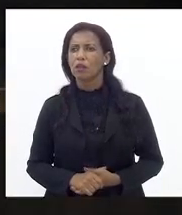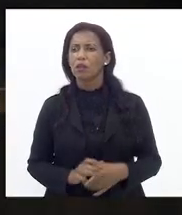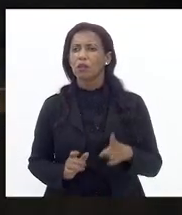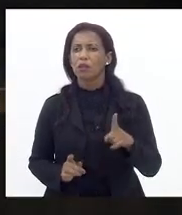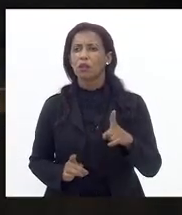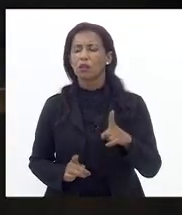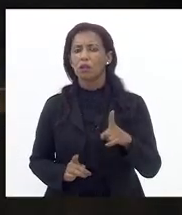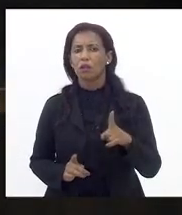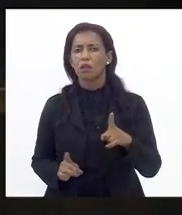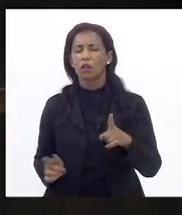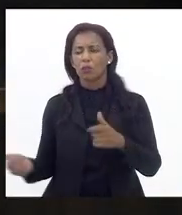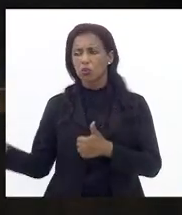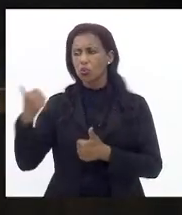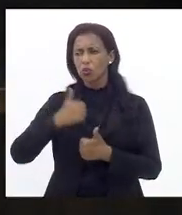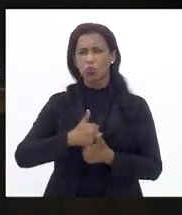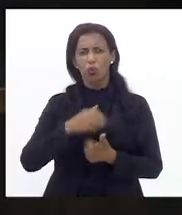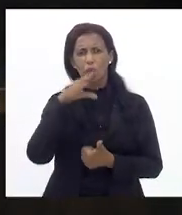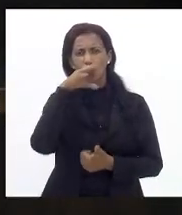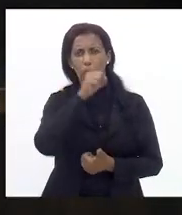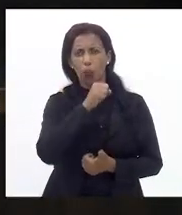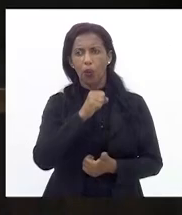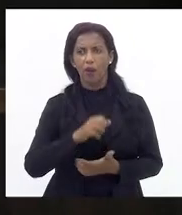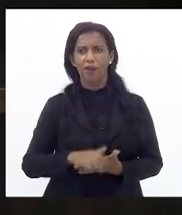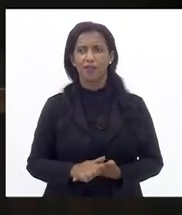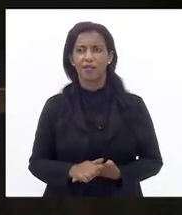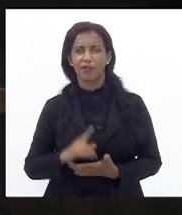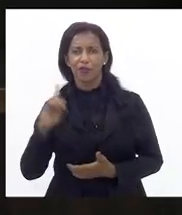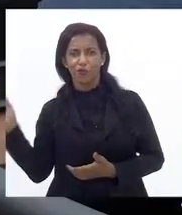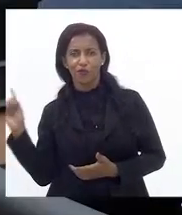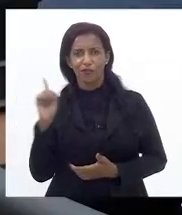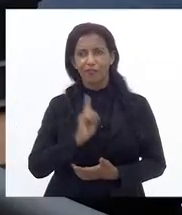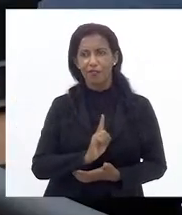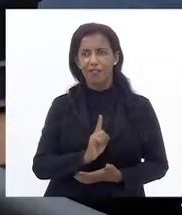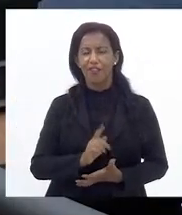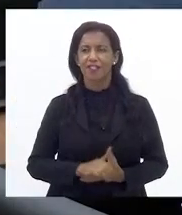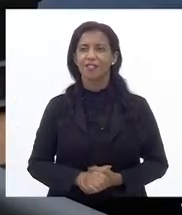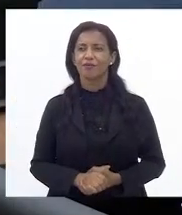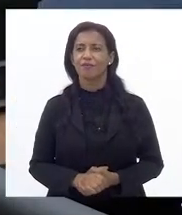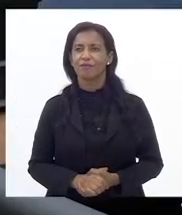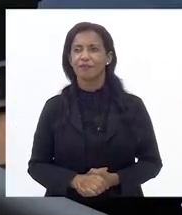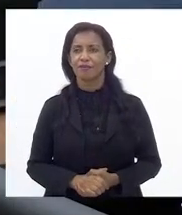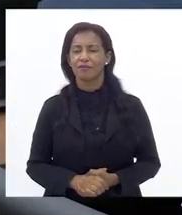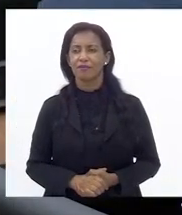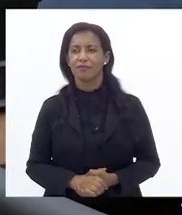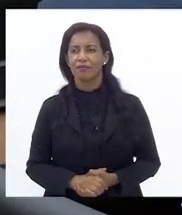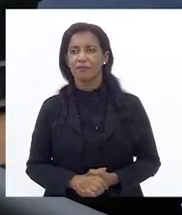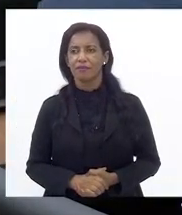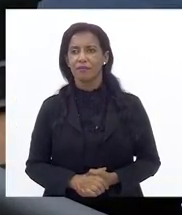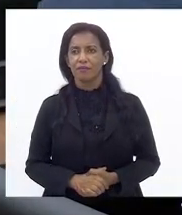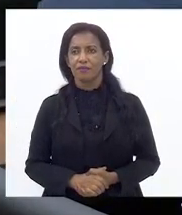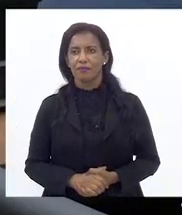detalhes Paulo Samsung rapidinho só para eu um morcego e volta e resumo